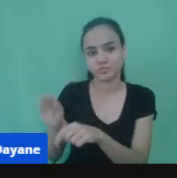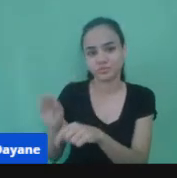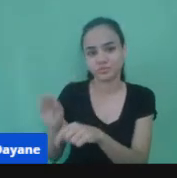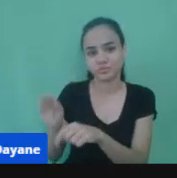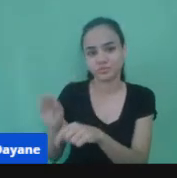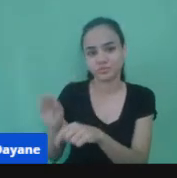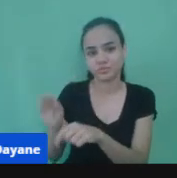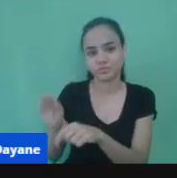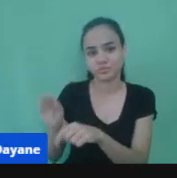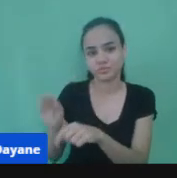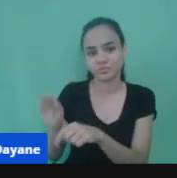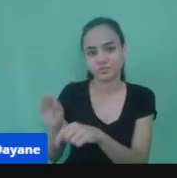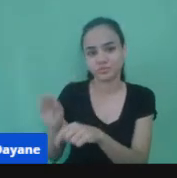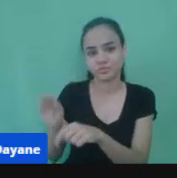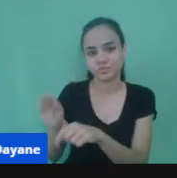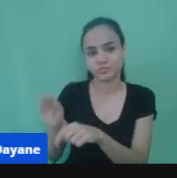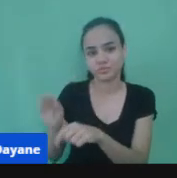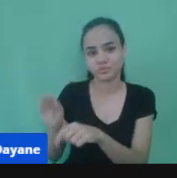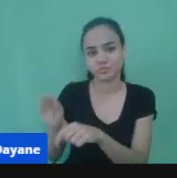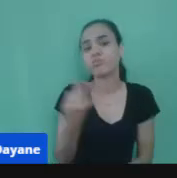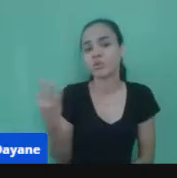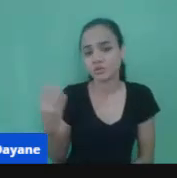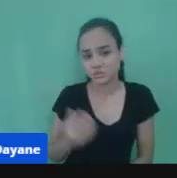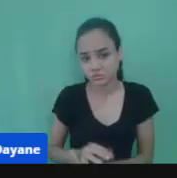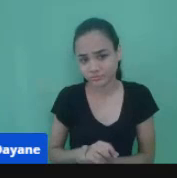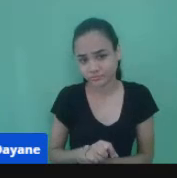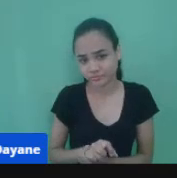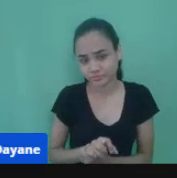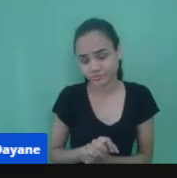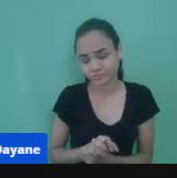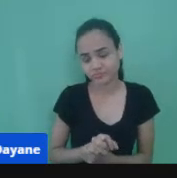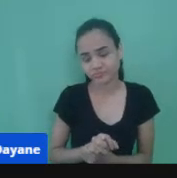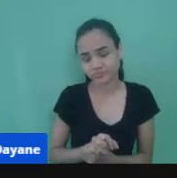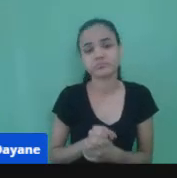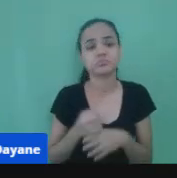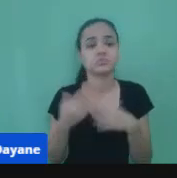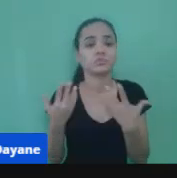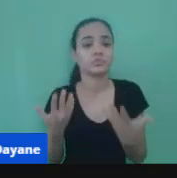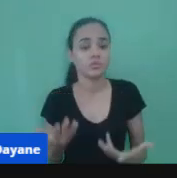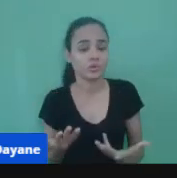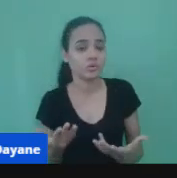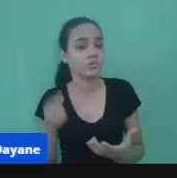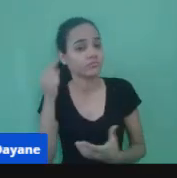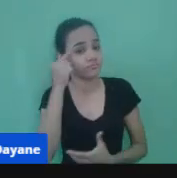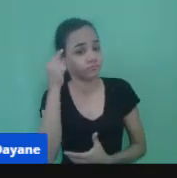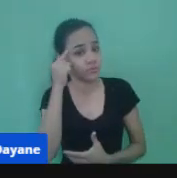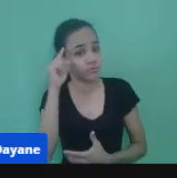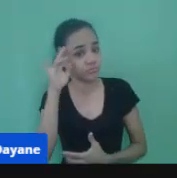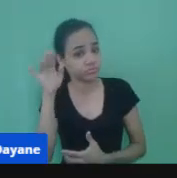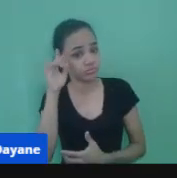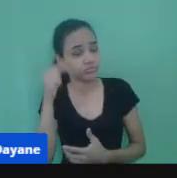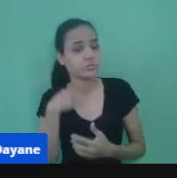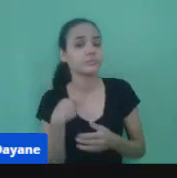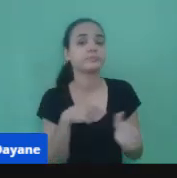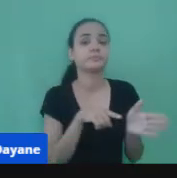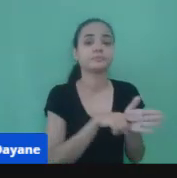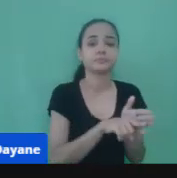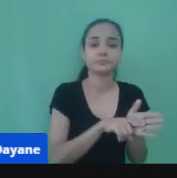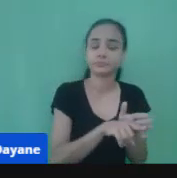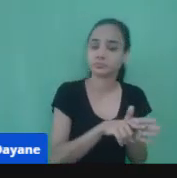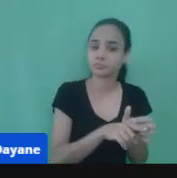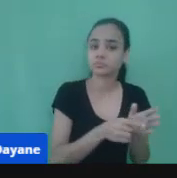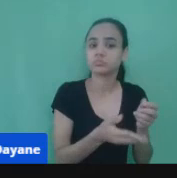desse recurso? Então, pensando nisso, o que a gente fez? Buscamos nos documentos que embasam o nosso trabalho